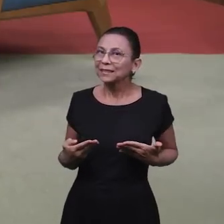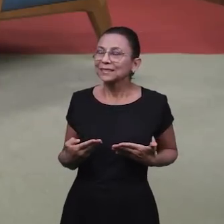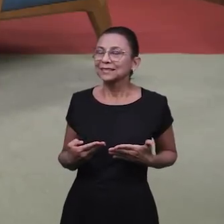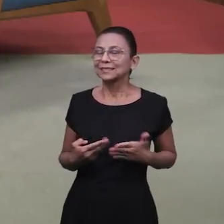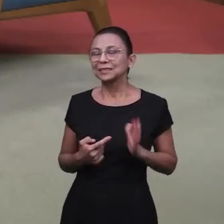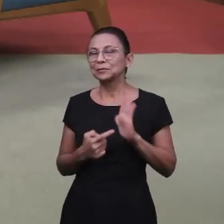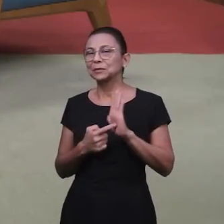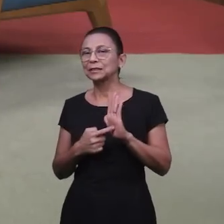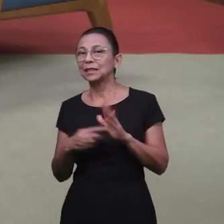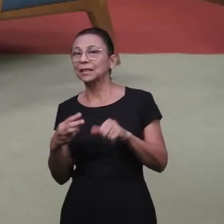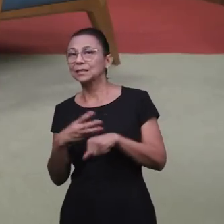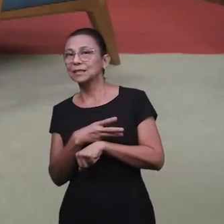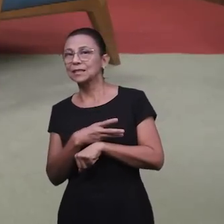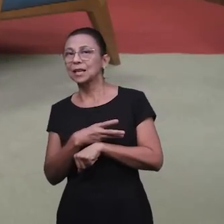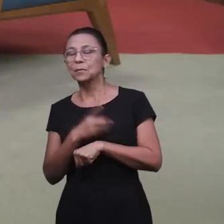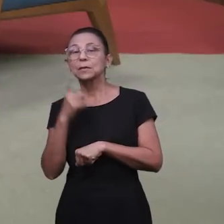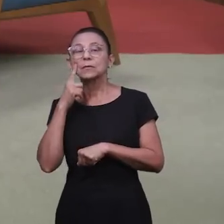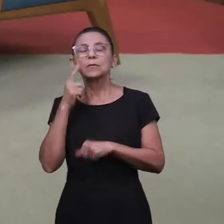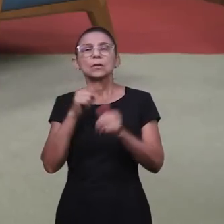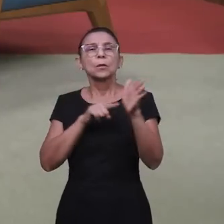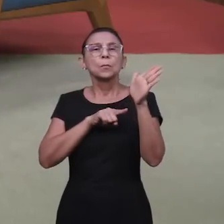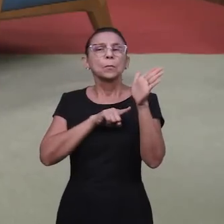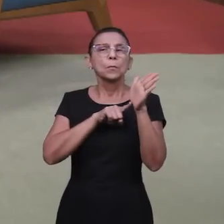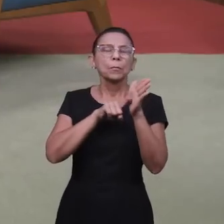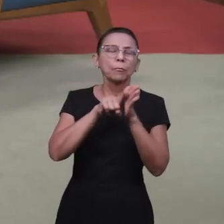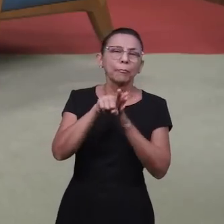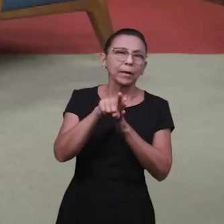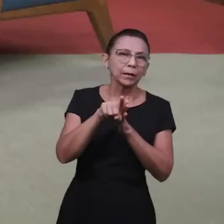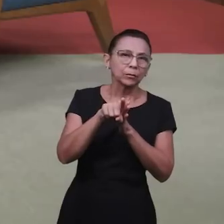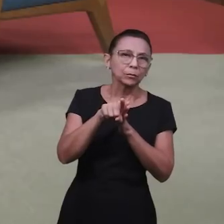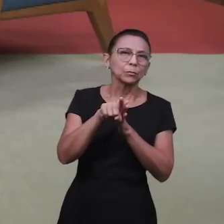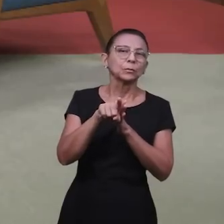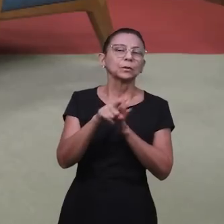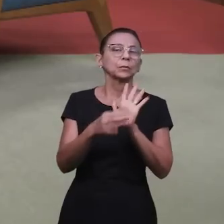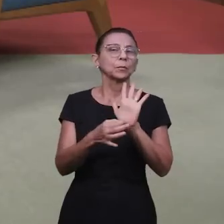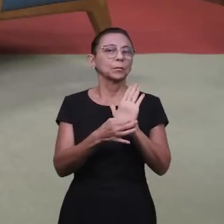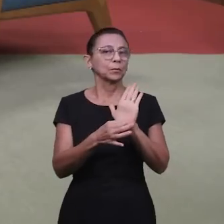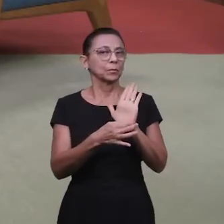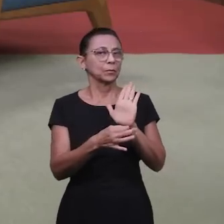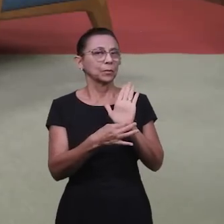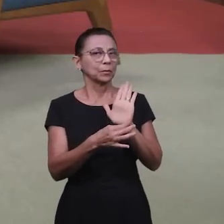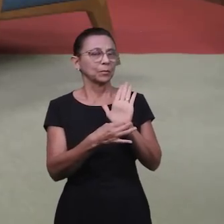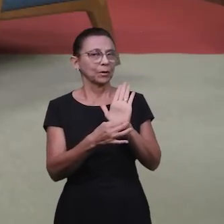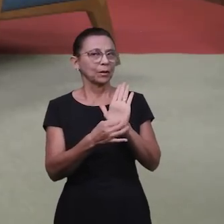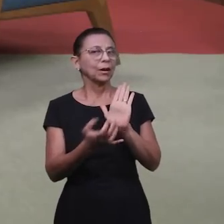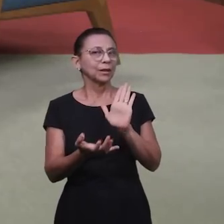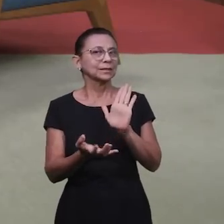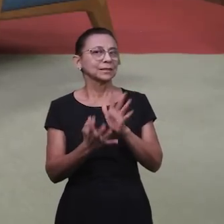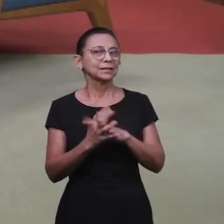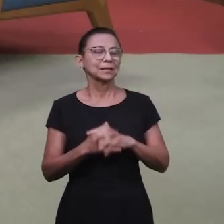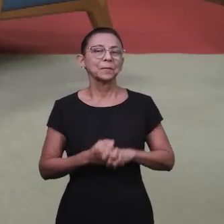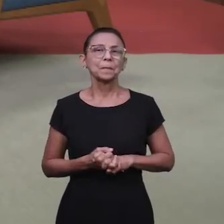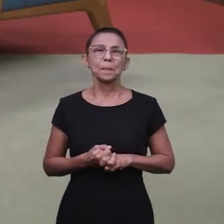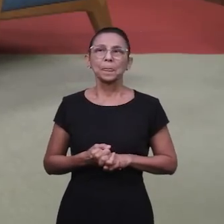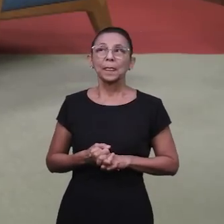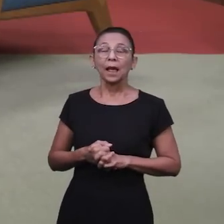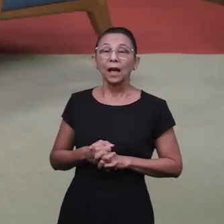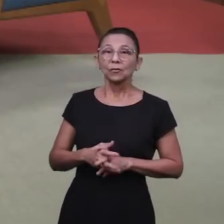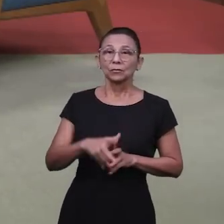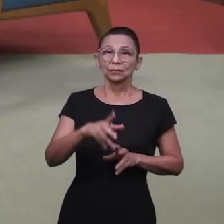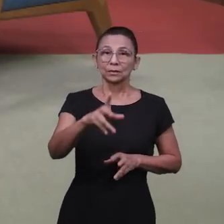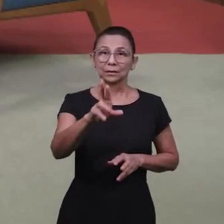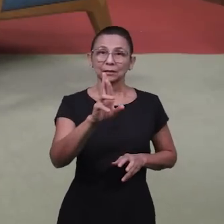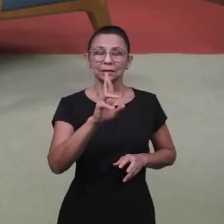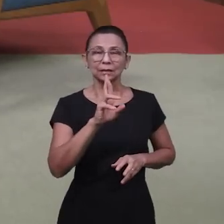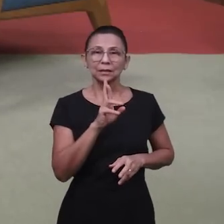quando aparecer lá o WhatsApp, vai aparecer uma questão que nós estamos te propondo, nós estamos apresentando para você. E quando